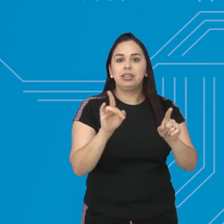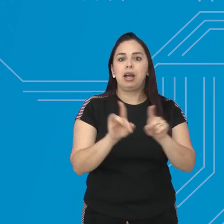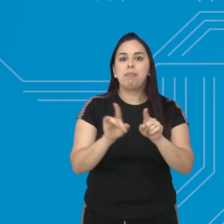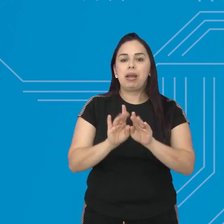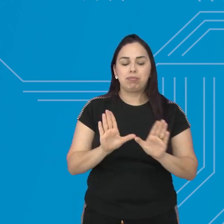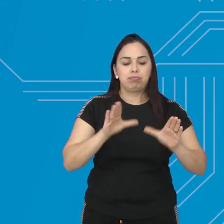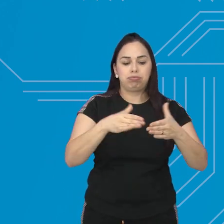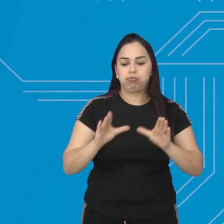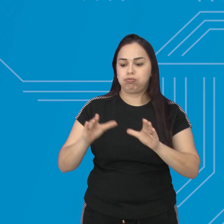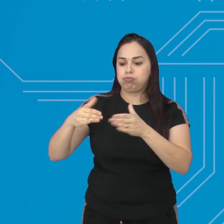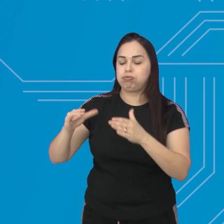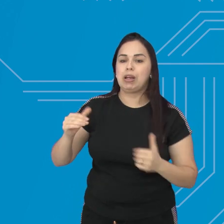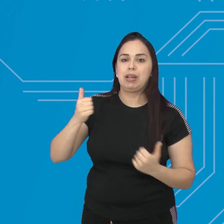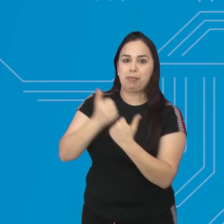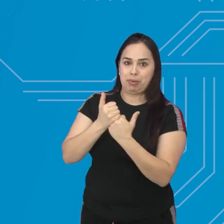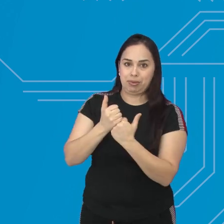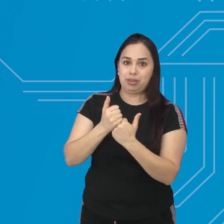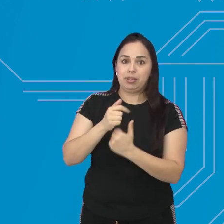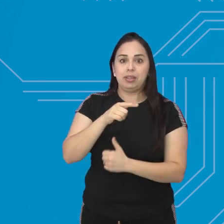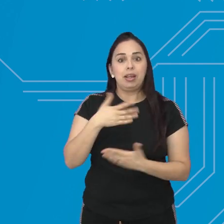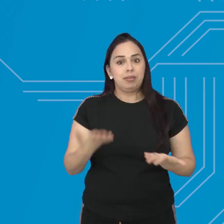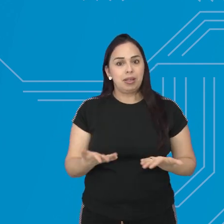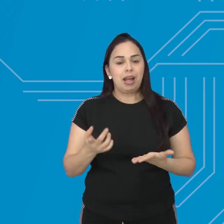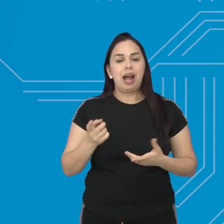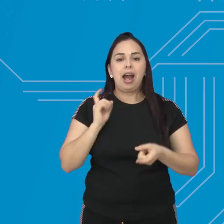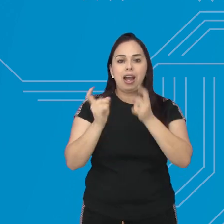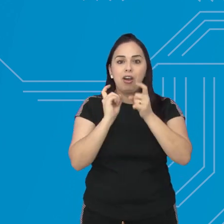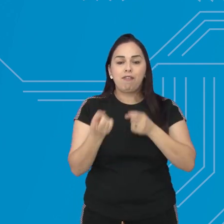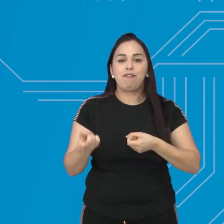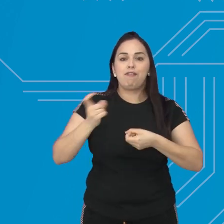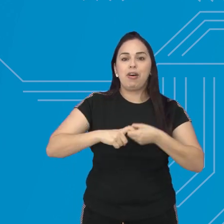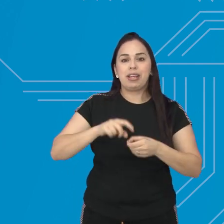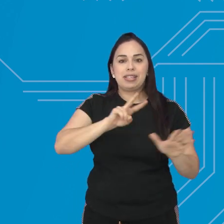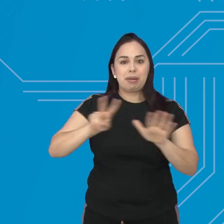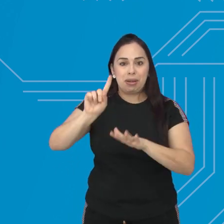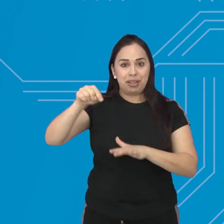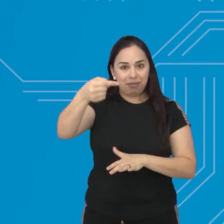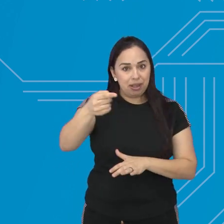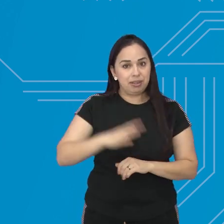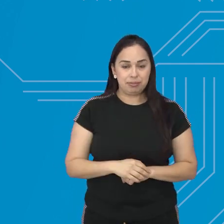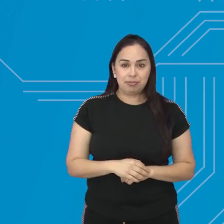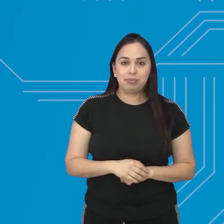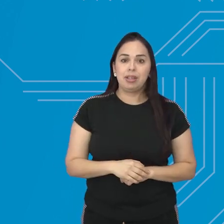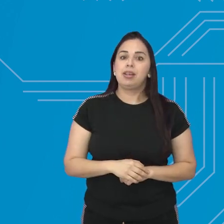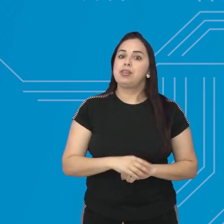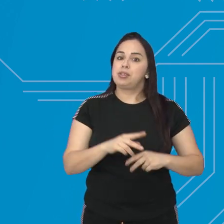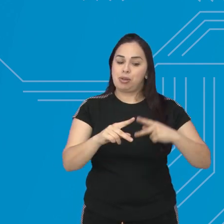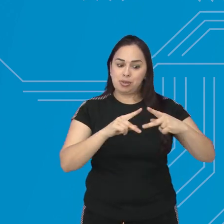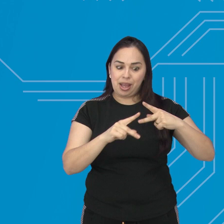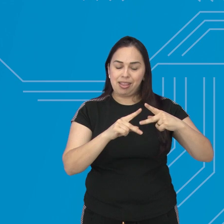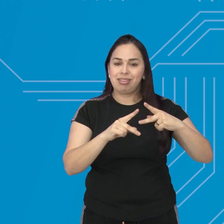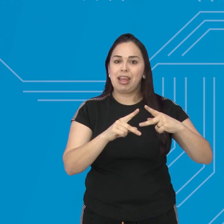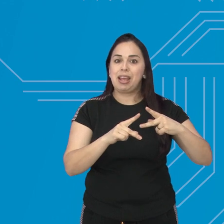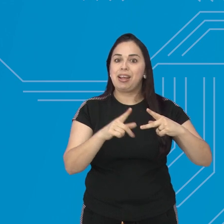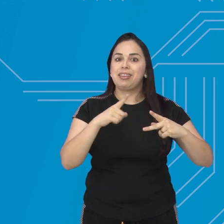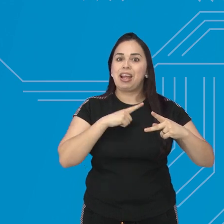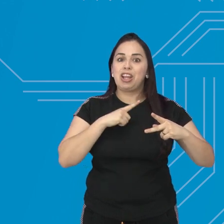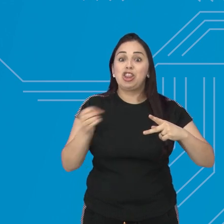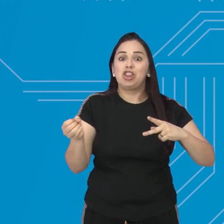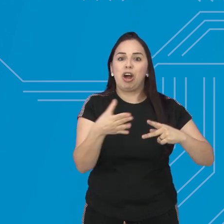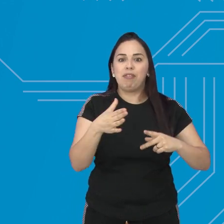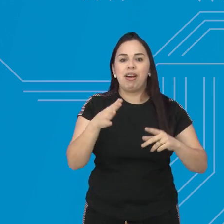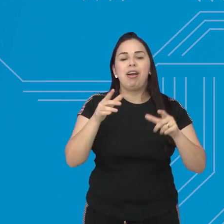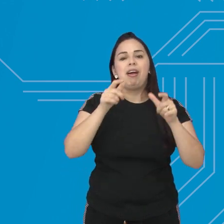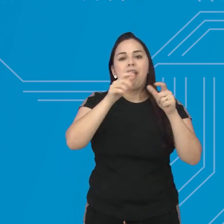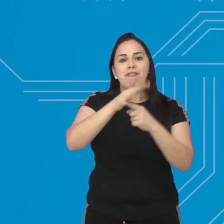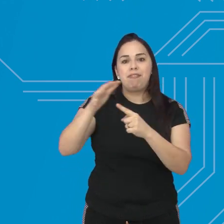participação em comissões e frentes parlamentares. Sessões retomam na próxima semana e tem mais, viu? São José vai ganhar uma nova feira noturna.